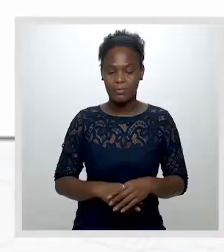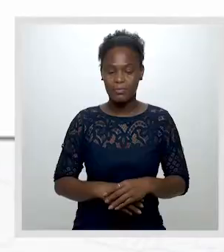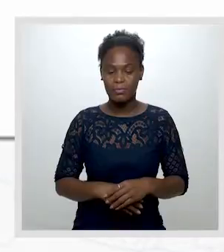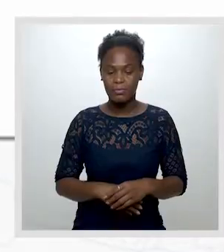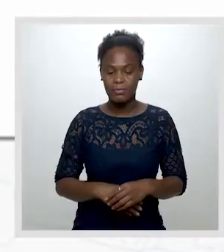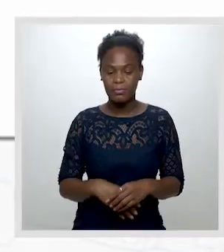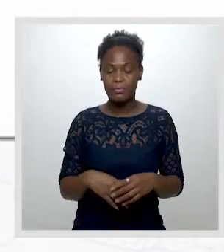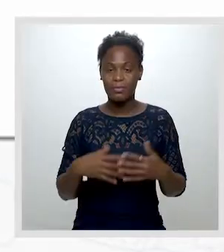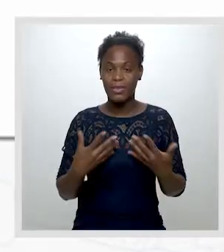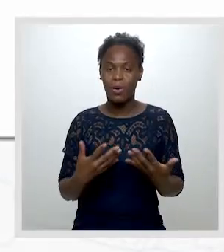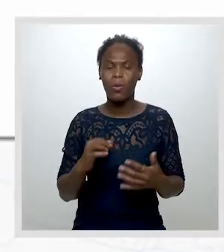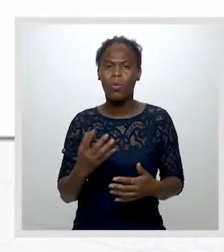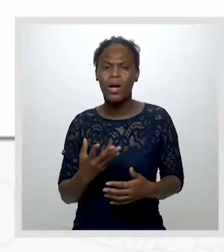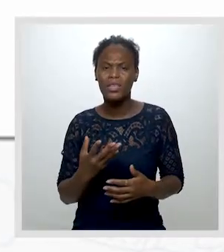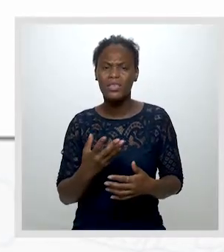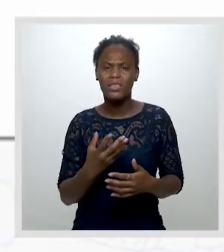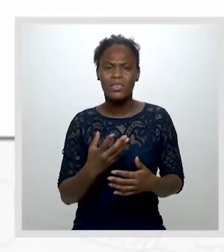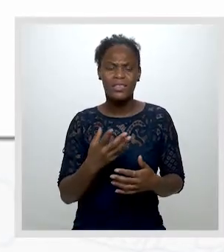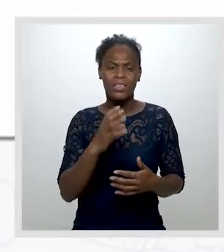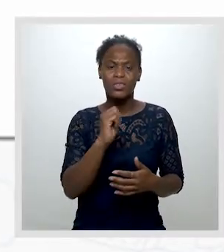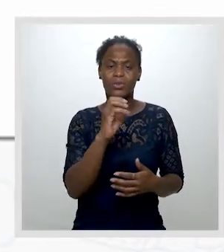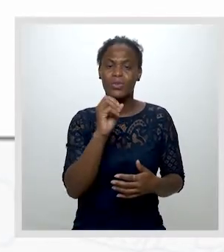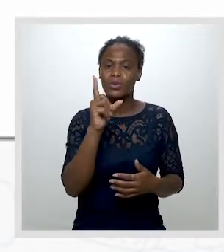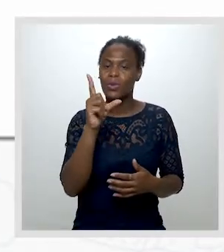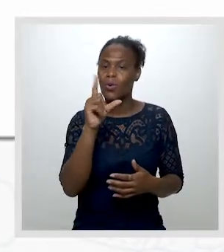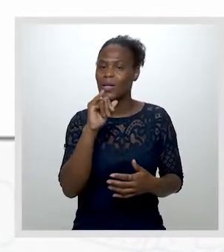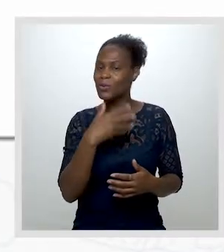Quais são os sólidos não poliedros?